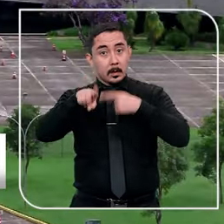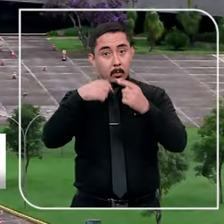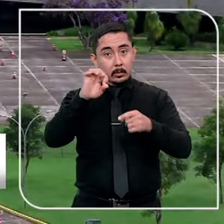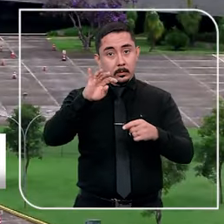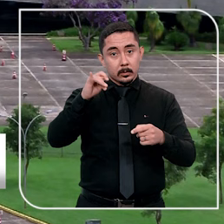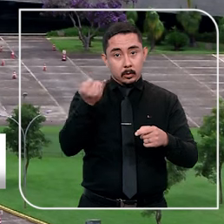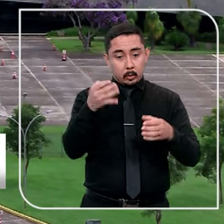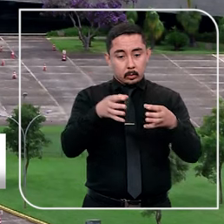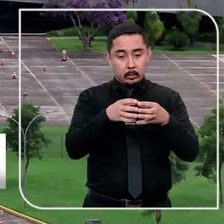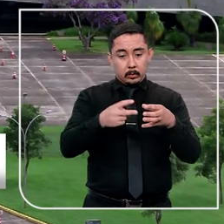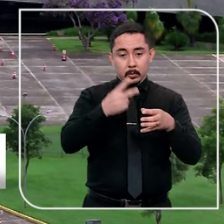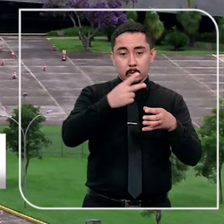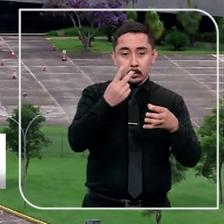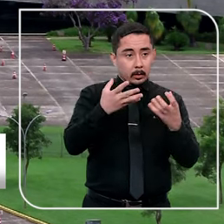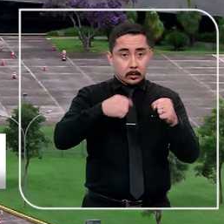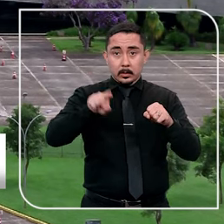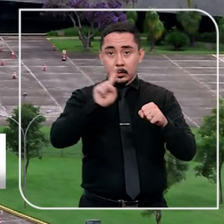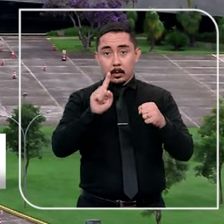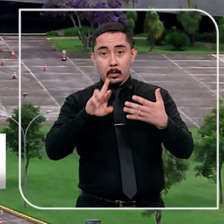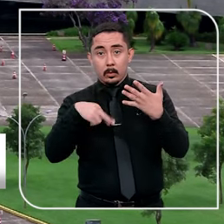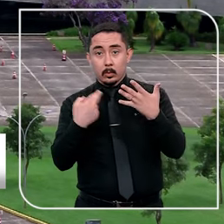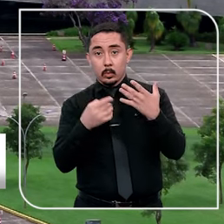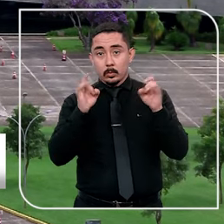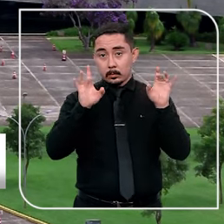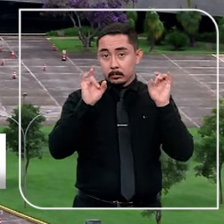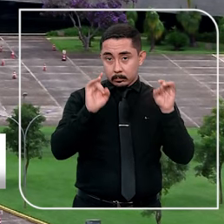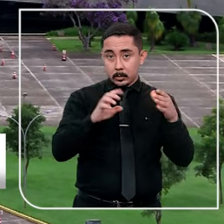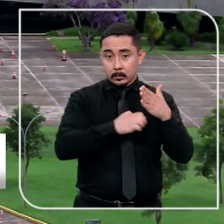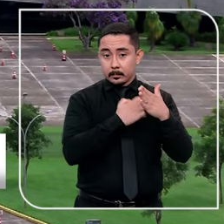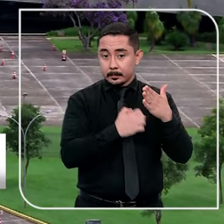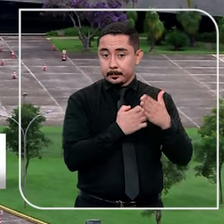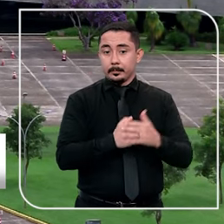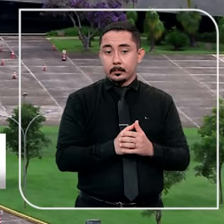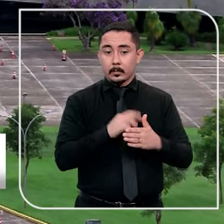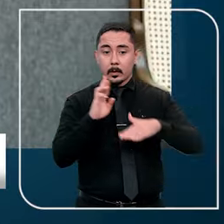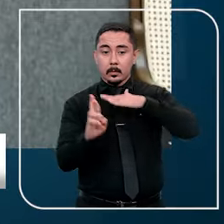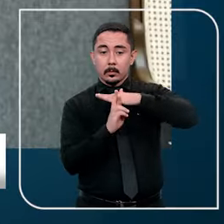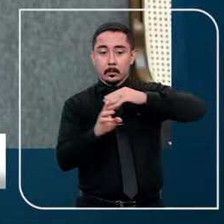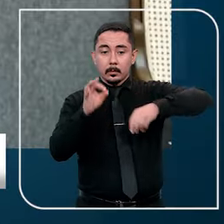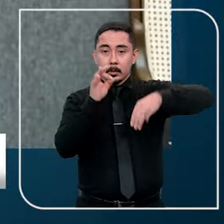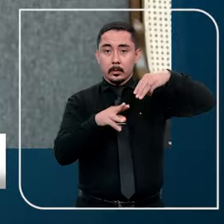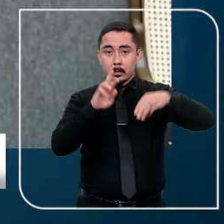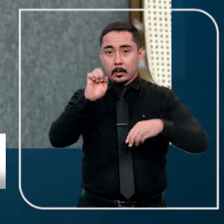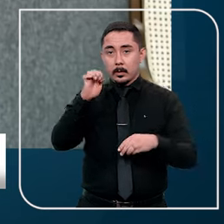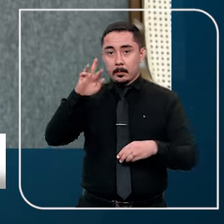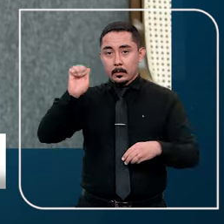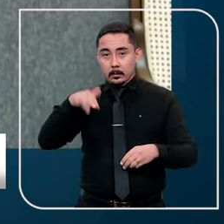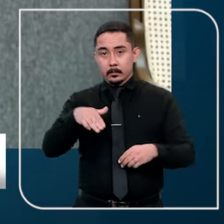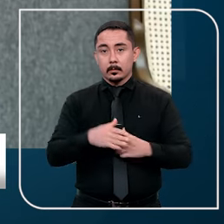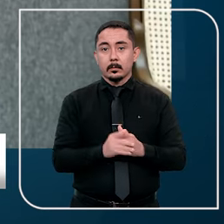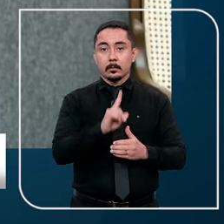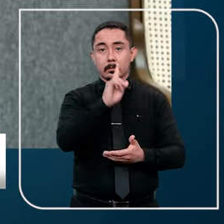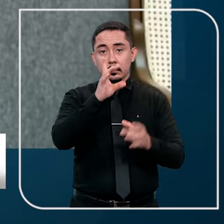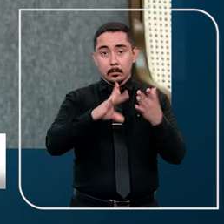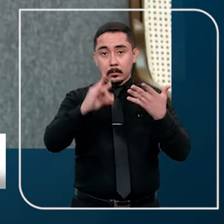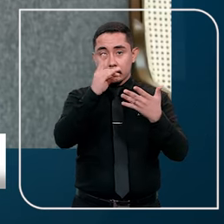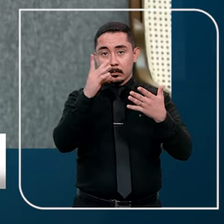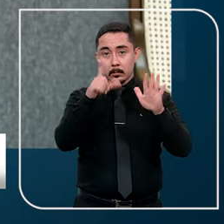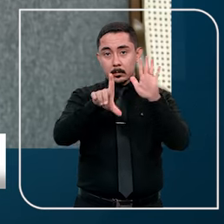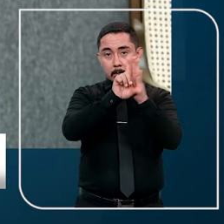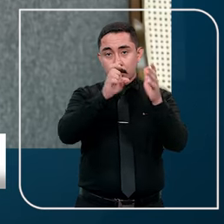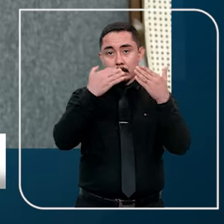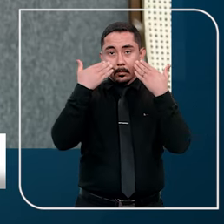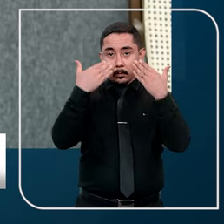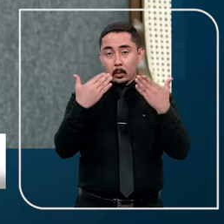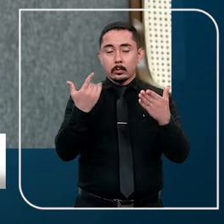no STJ a segunda turma negou o provimento ao recurso especial da empresa o relator Ministro Herman Benjamin destacou que